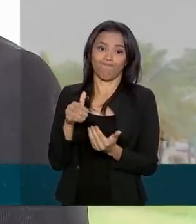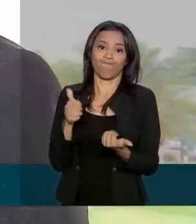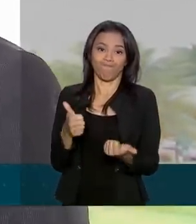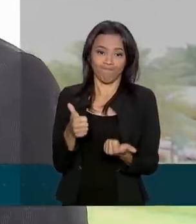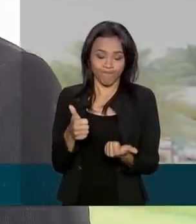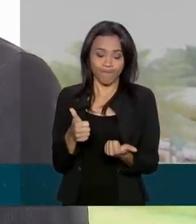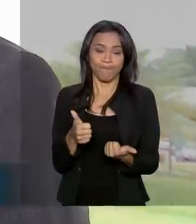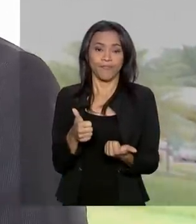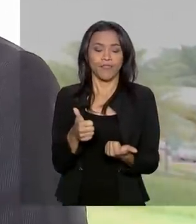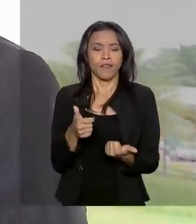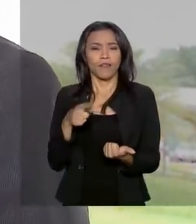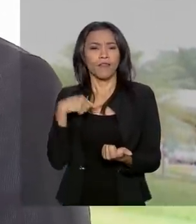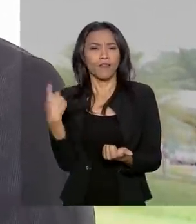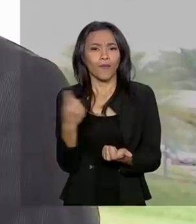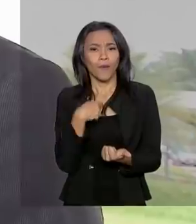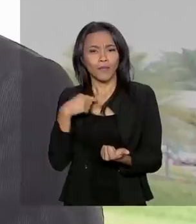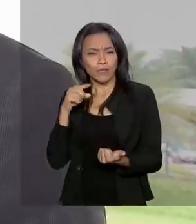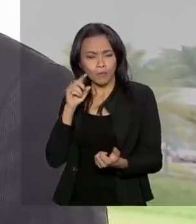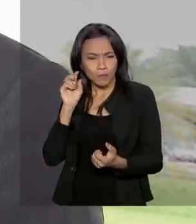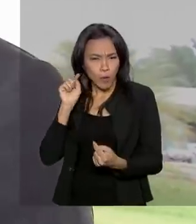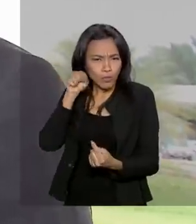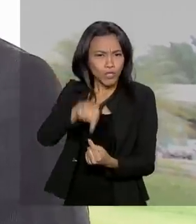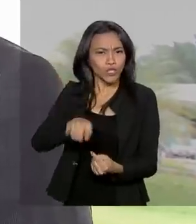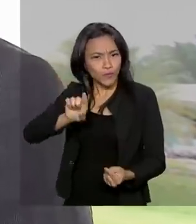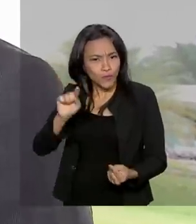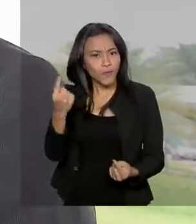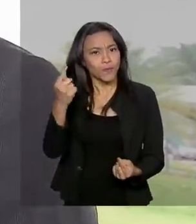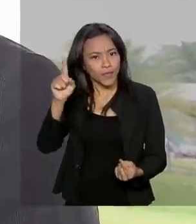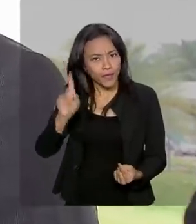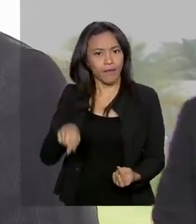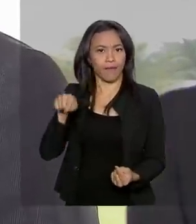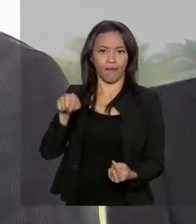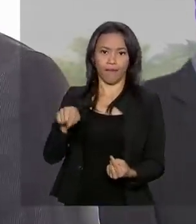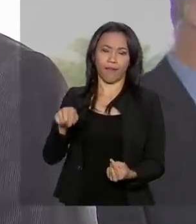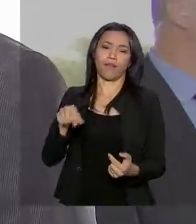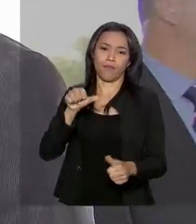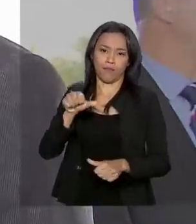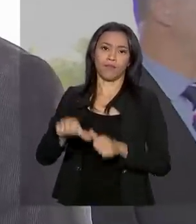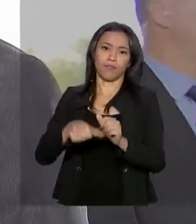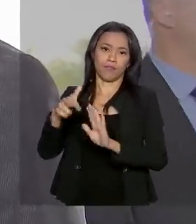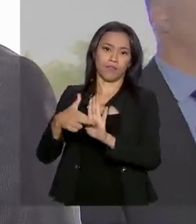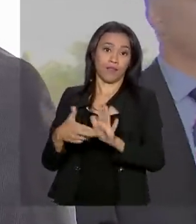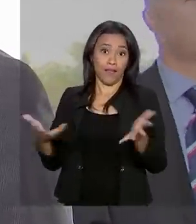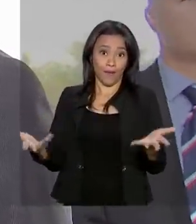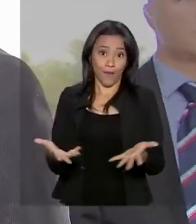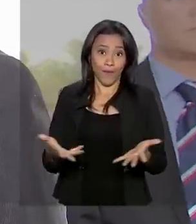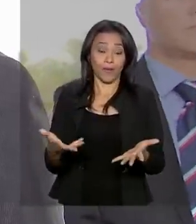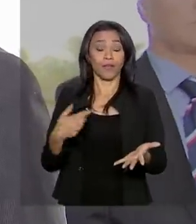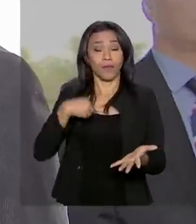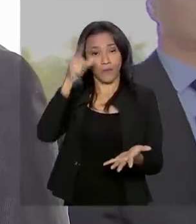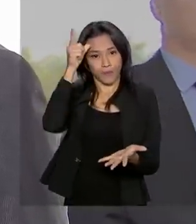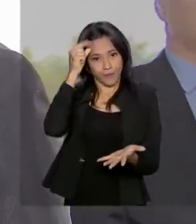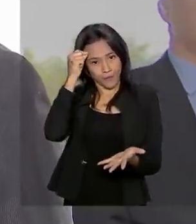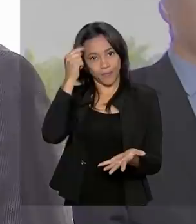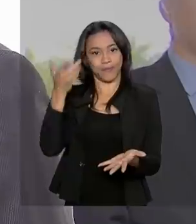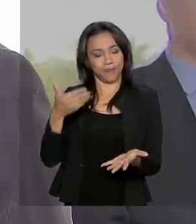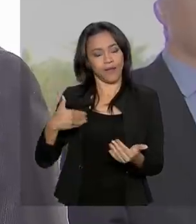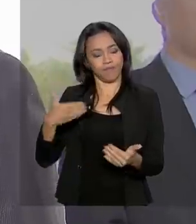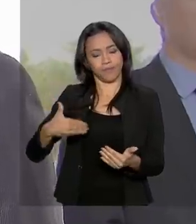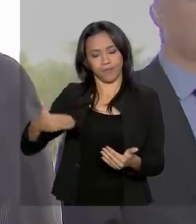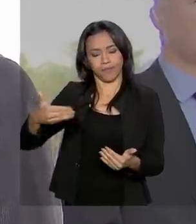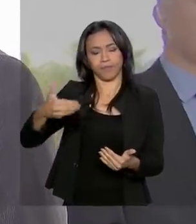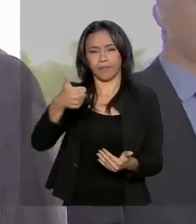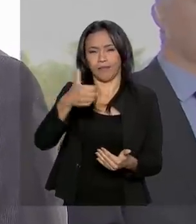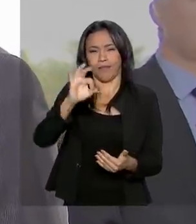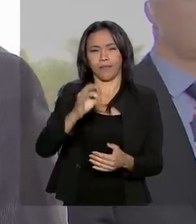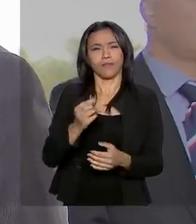número um para buscar o equilíbrio fiscal, que era a reforma do sistema previdenciário, agora vai nos dar uma previsibilidade pelos próximos 10